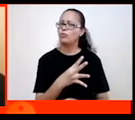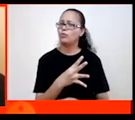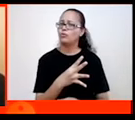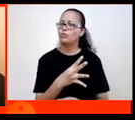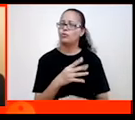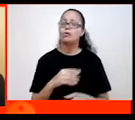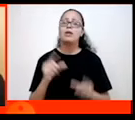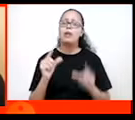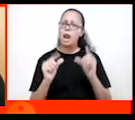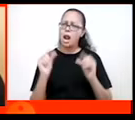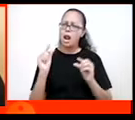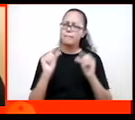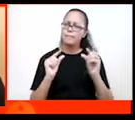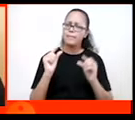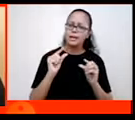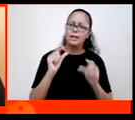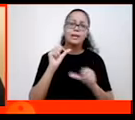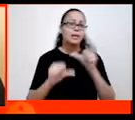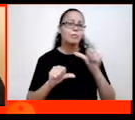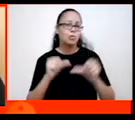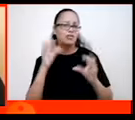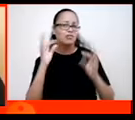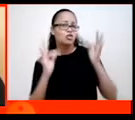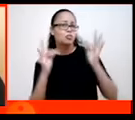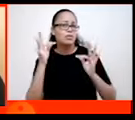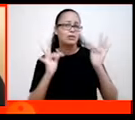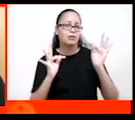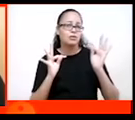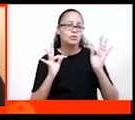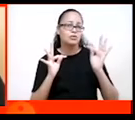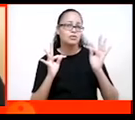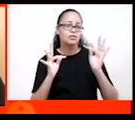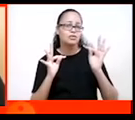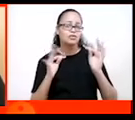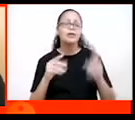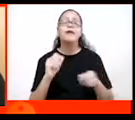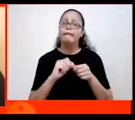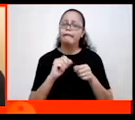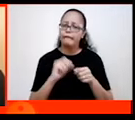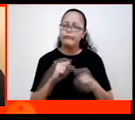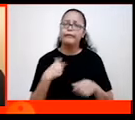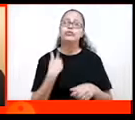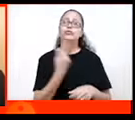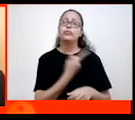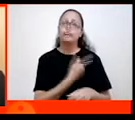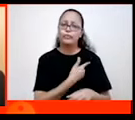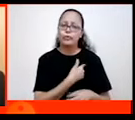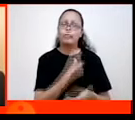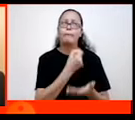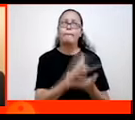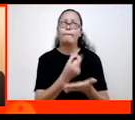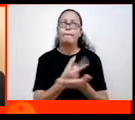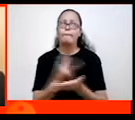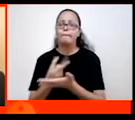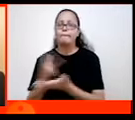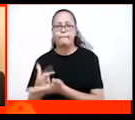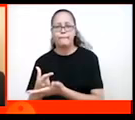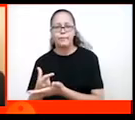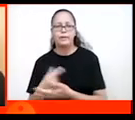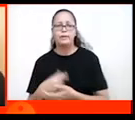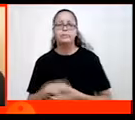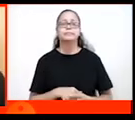da pequena mudança que houve de uma tecnologia para outra, certo? Então leva a gente para essa atitude de consumismo, né? Que é a